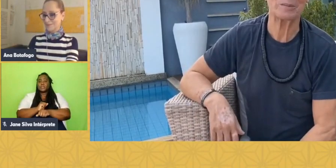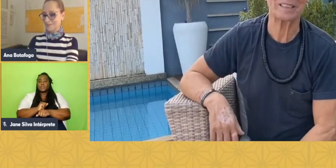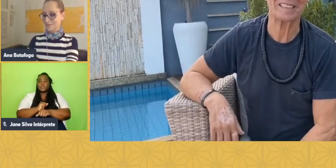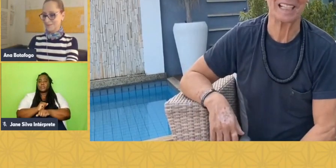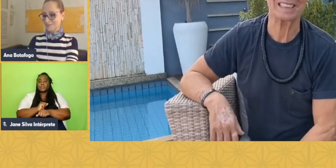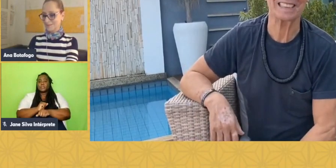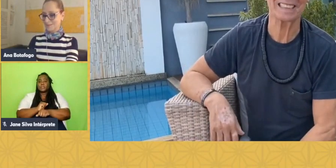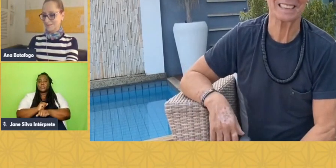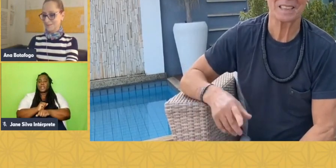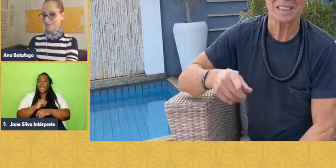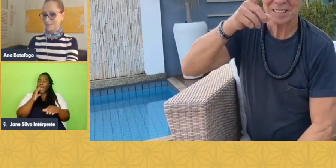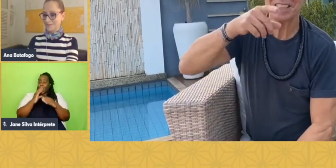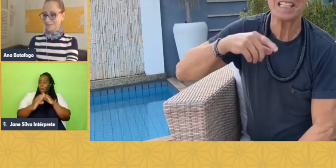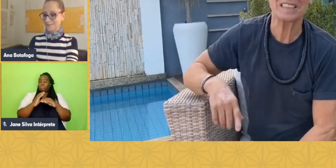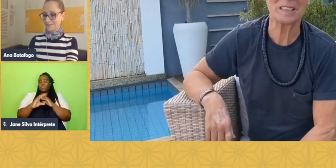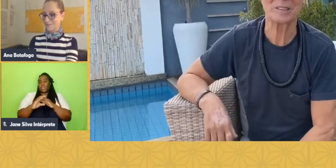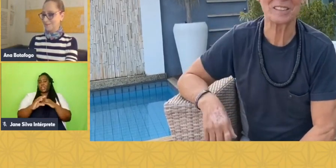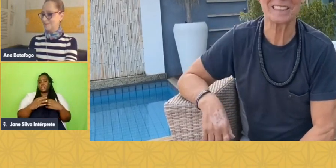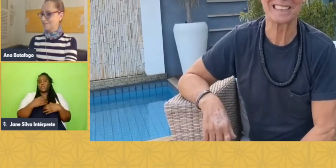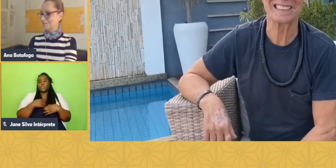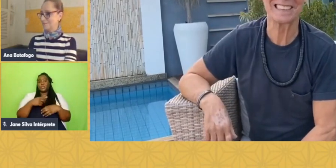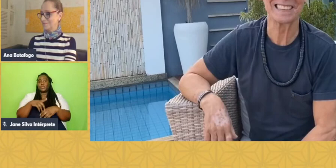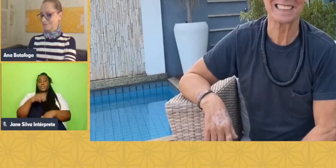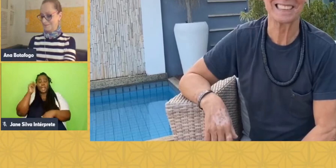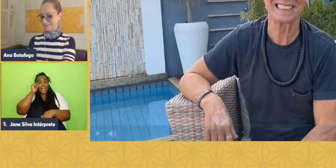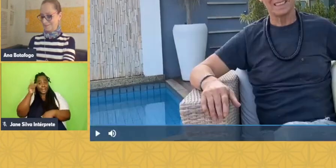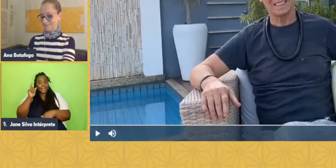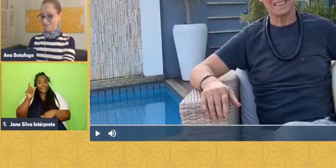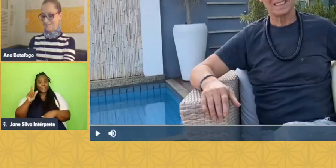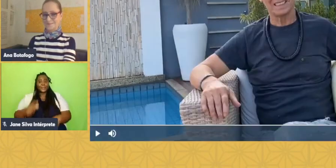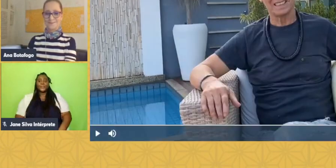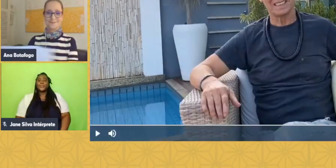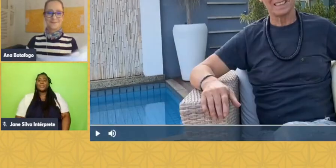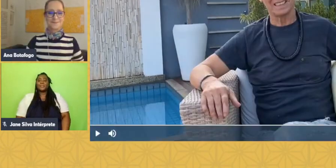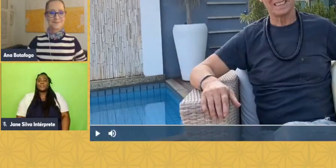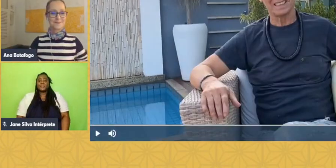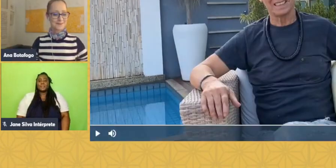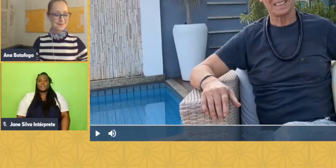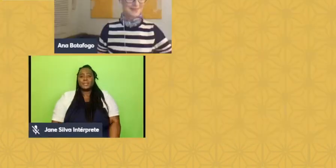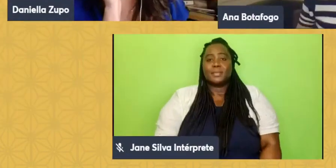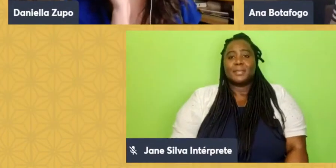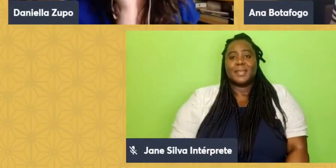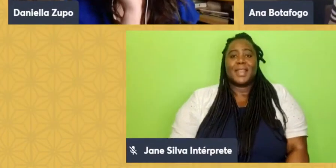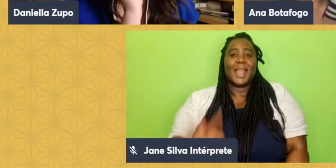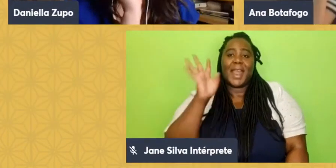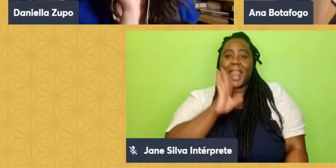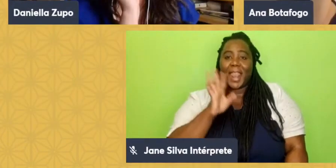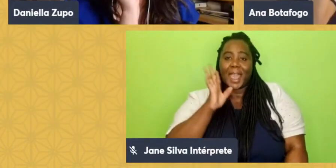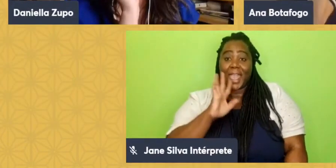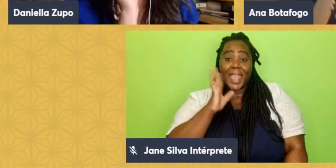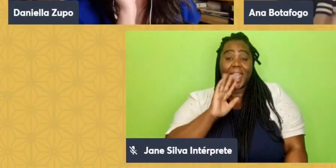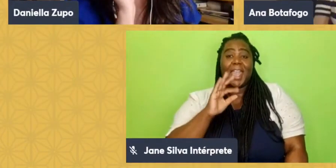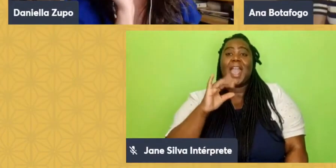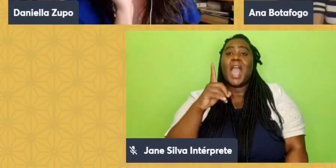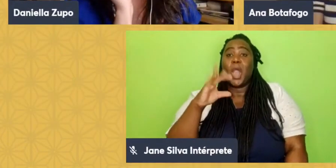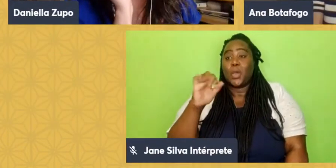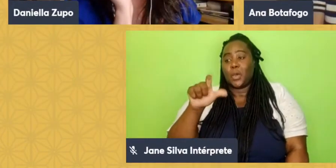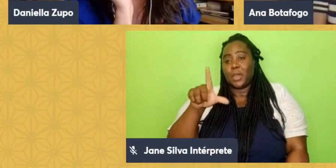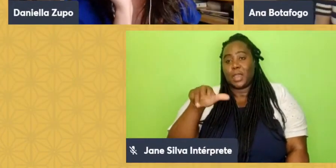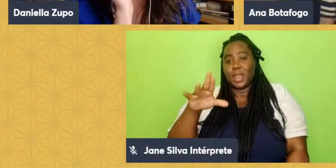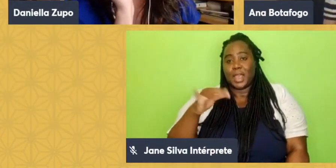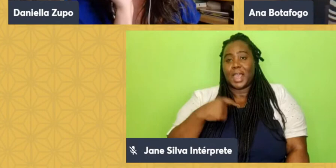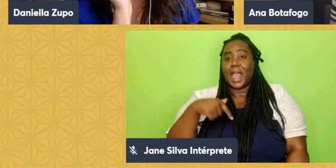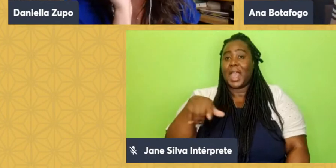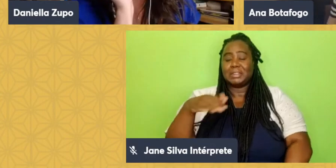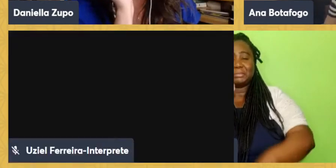e o casal da mensagem se liga nisso O Bacana Carlinhos de Jesus